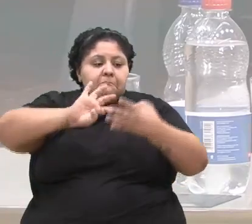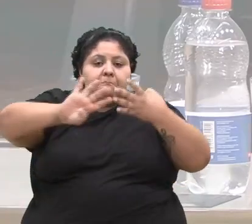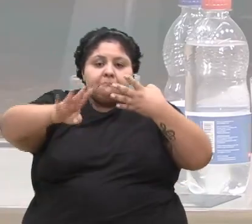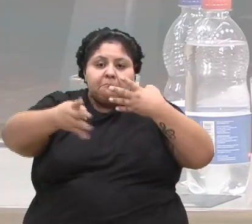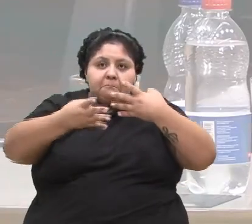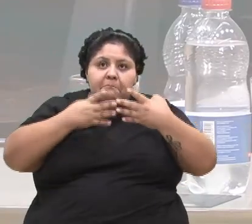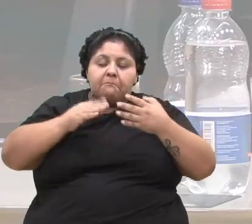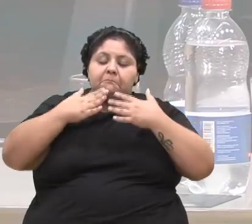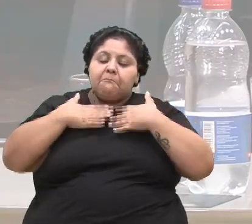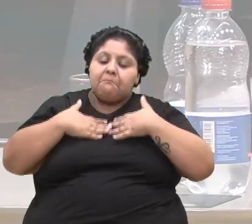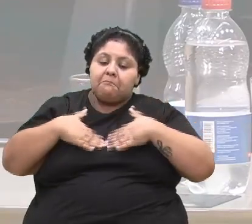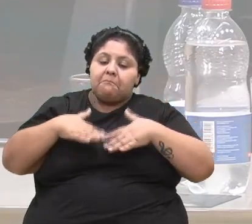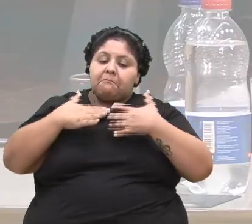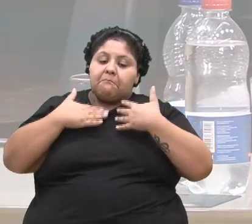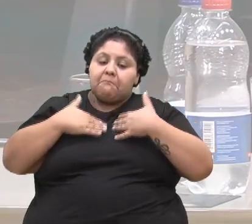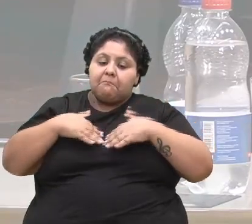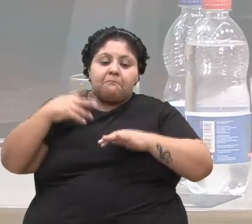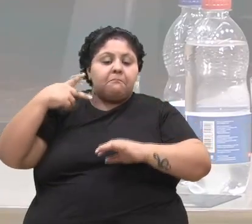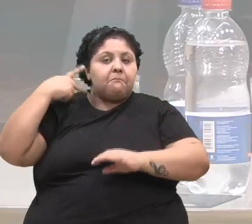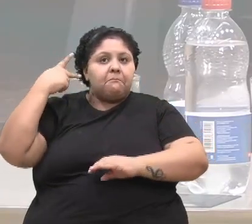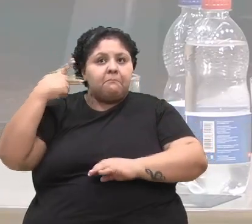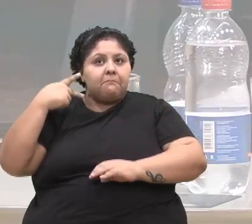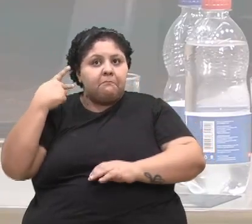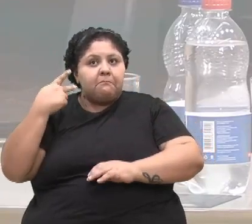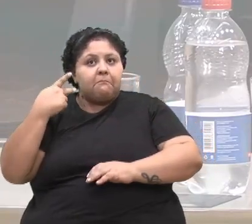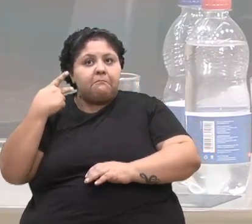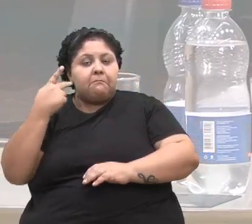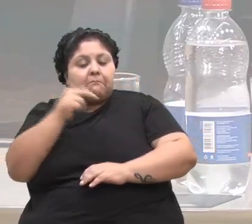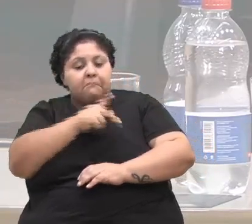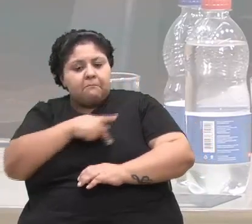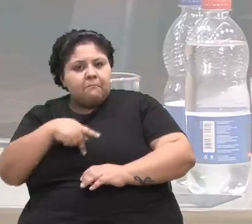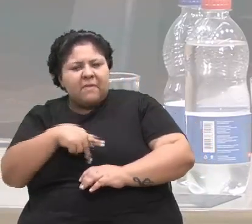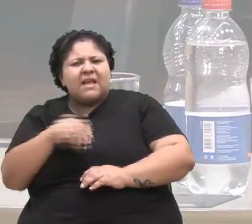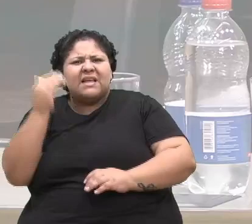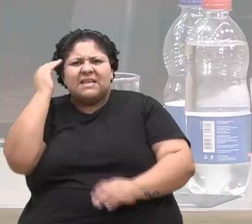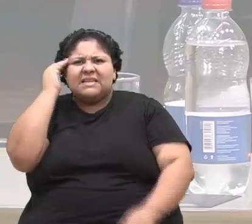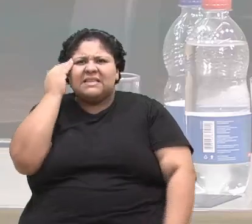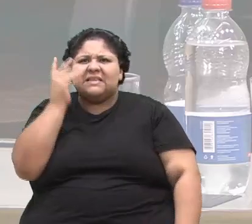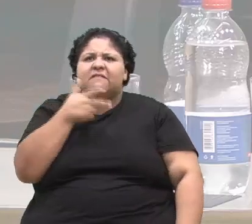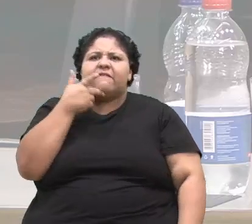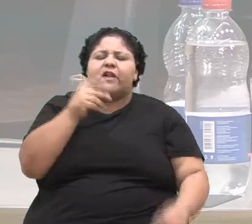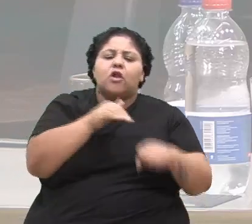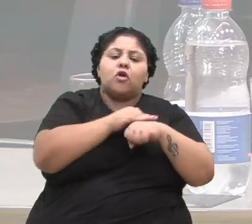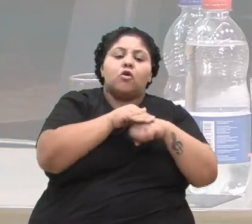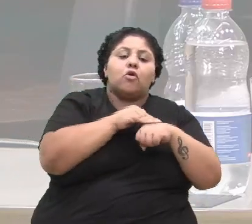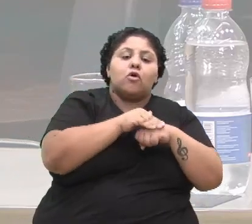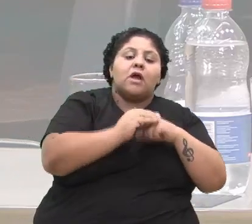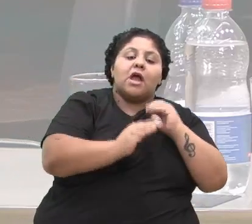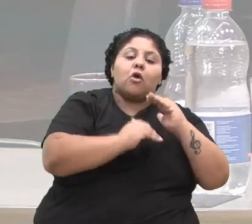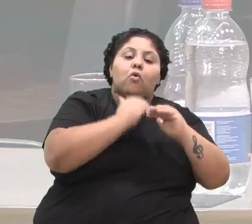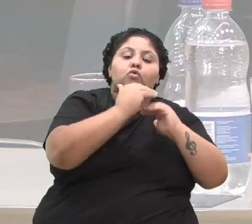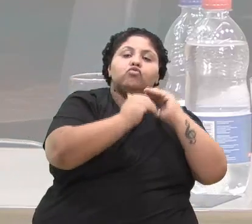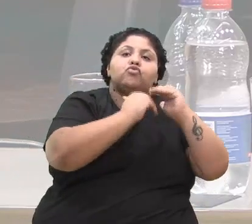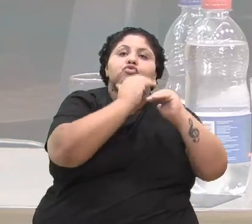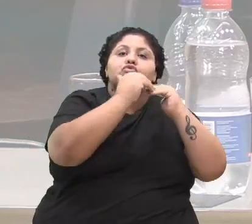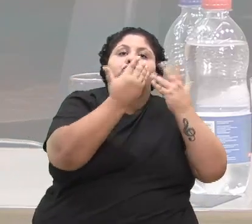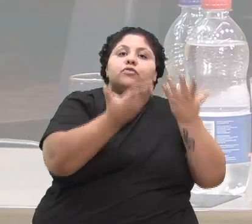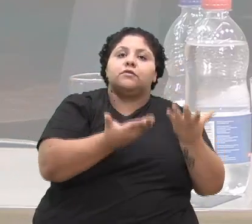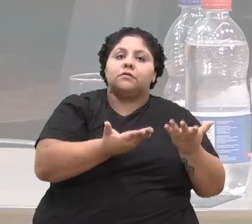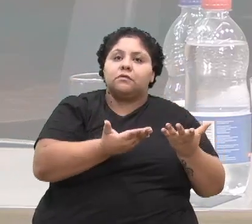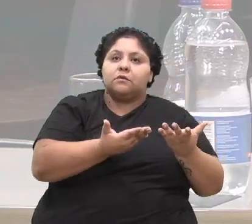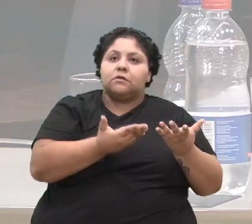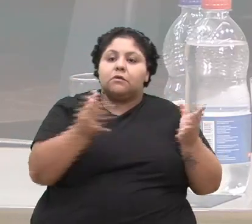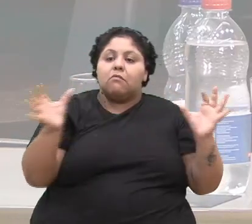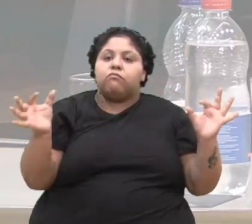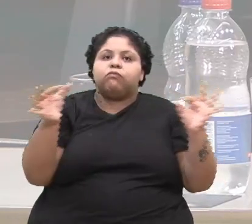transparente, calma, tranquila, vereador Zanquim. Obrigado. Sabe, quando o senhor falou dialogar, é construir. É construir pontes,